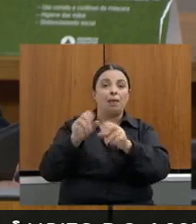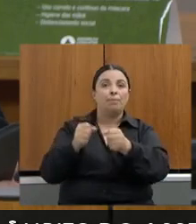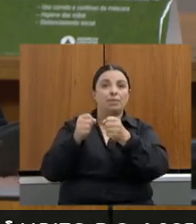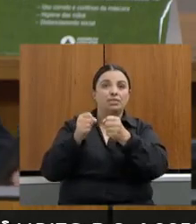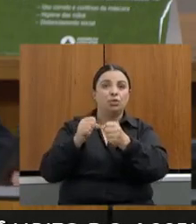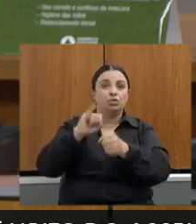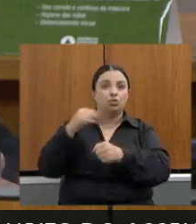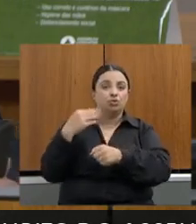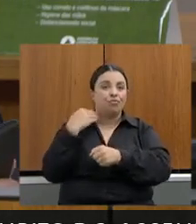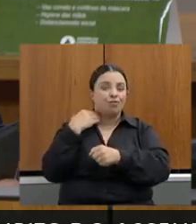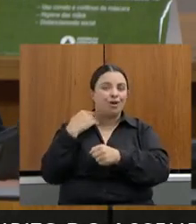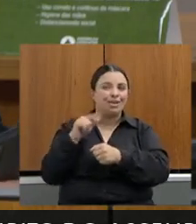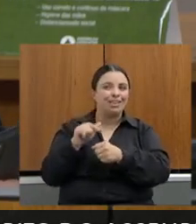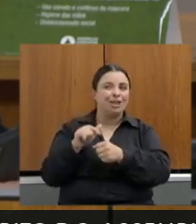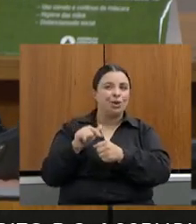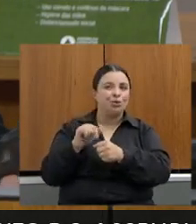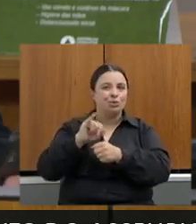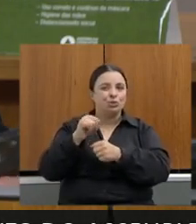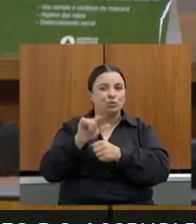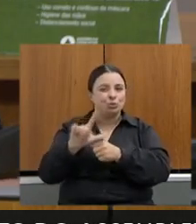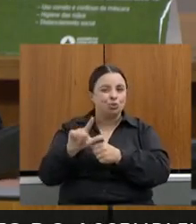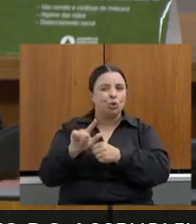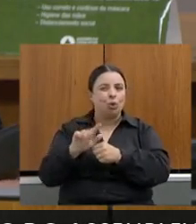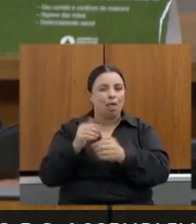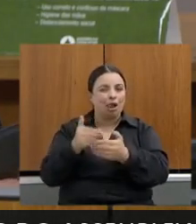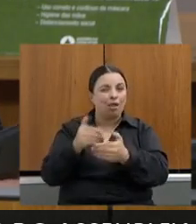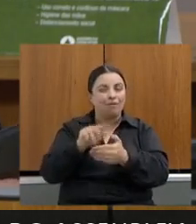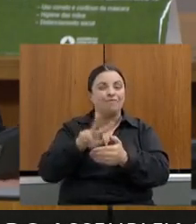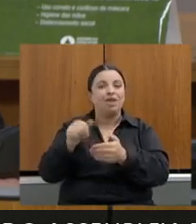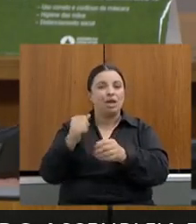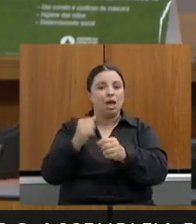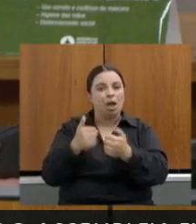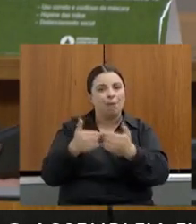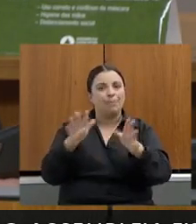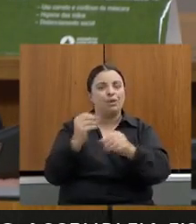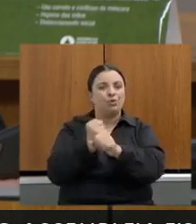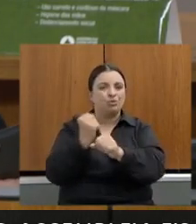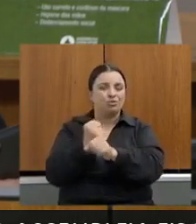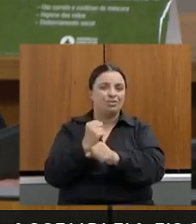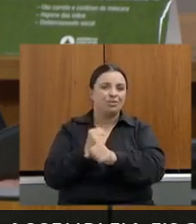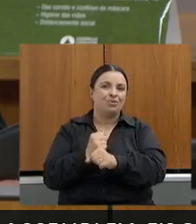então se Deus quiser num prazo mais curto tempo já vai tá tudo resolvido dói